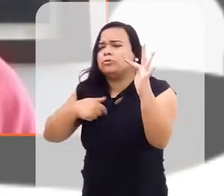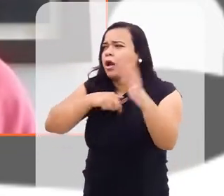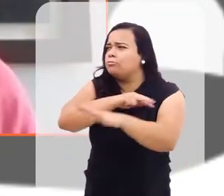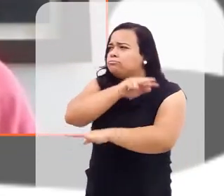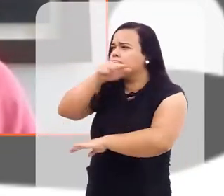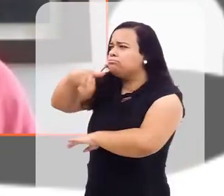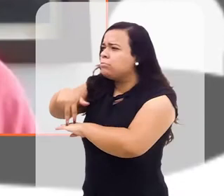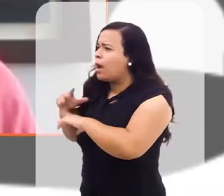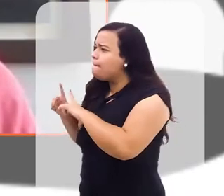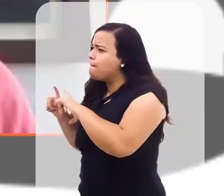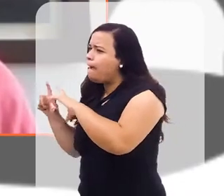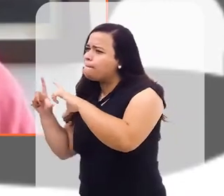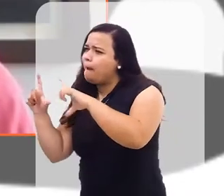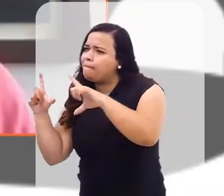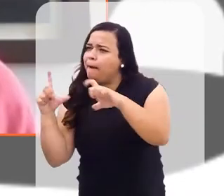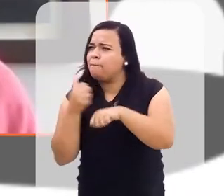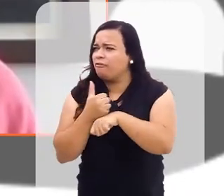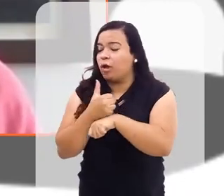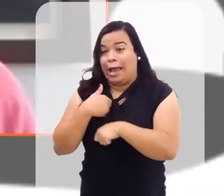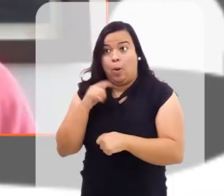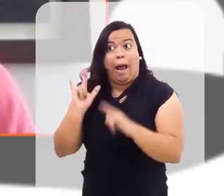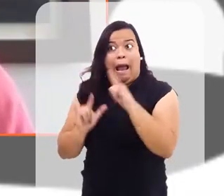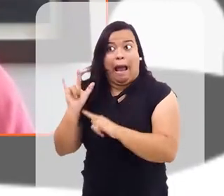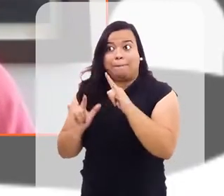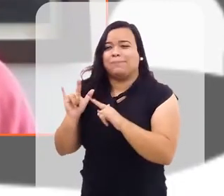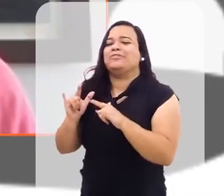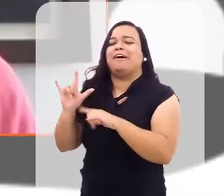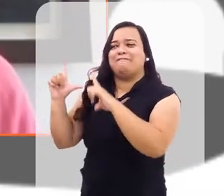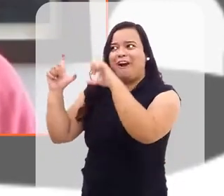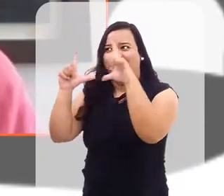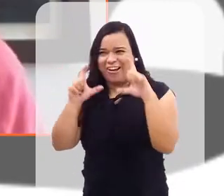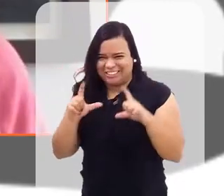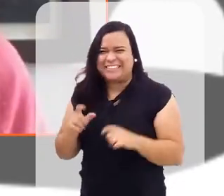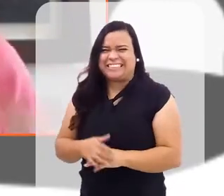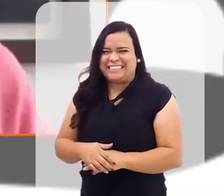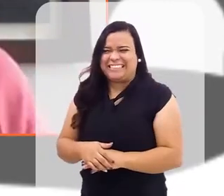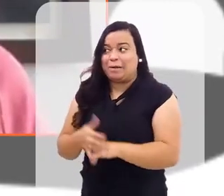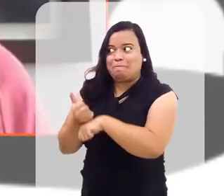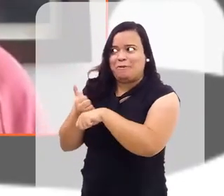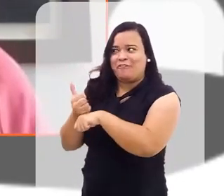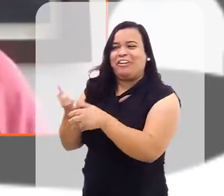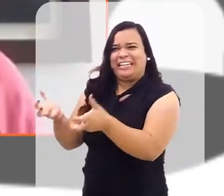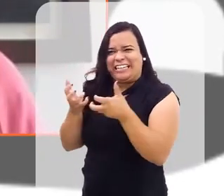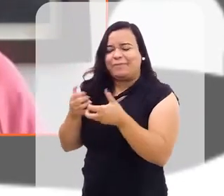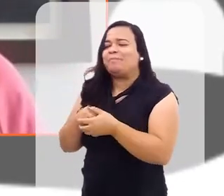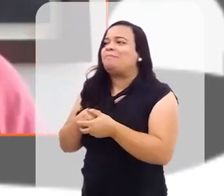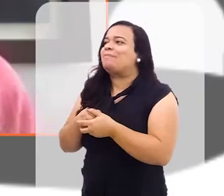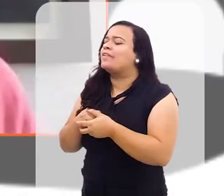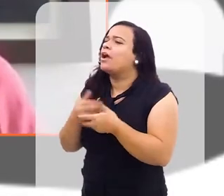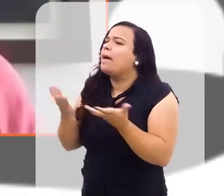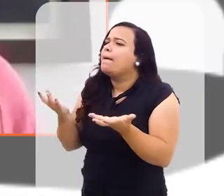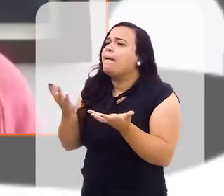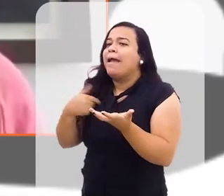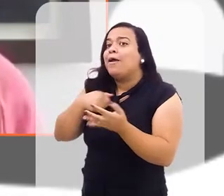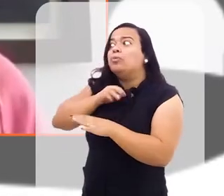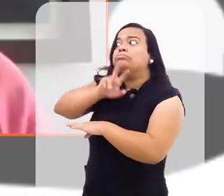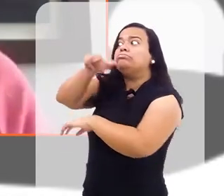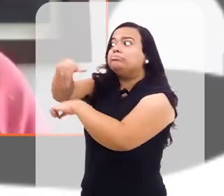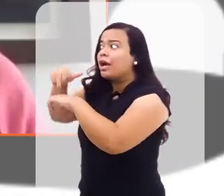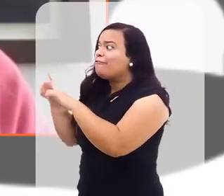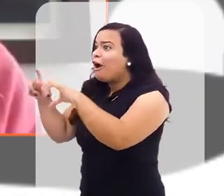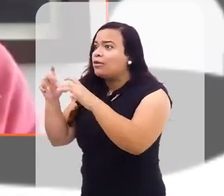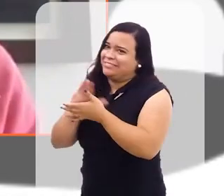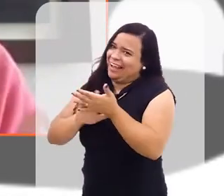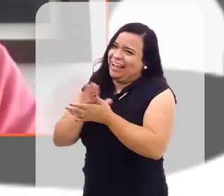uma fotografia profissional disso, que eu gosto muito de fotografia também. E acabou que eu não fui tirar foto, mas eu criei uma